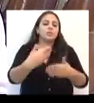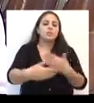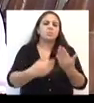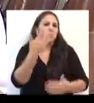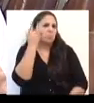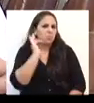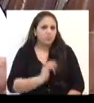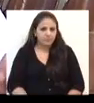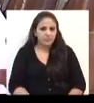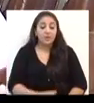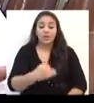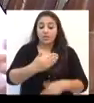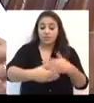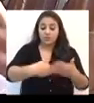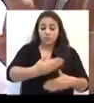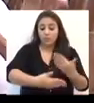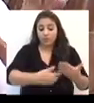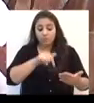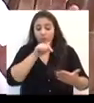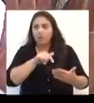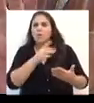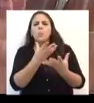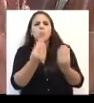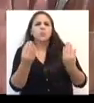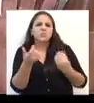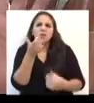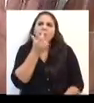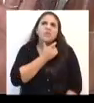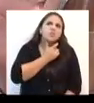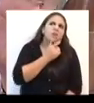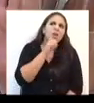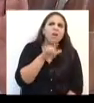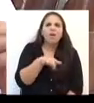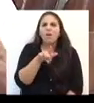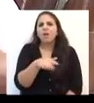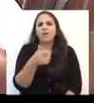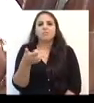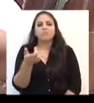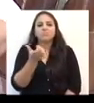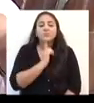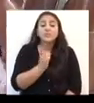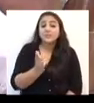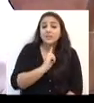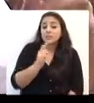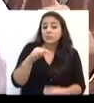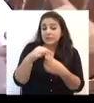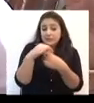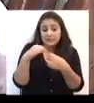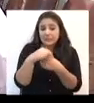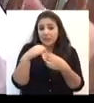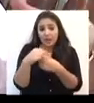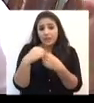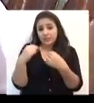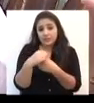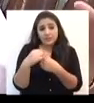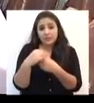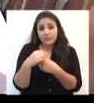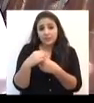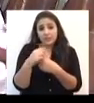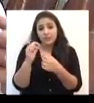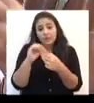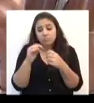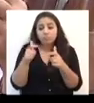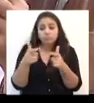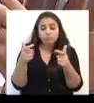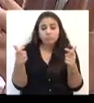desenvolvimento. Desenvolvimento, de repente, para muitos é ter uma cidade e deixar como cada um pensa, vai crescendo.